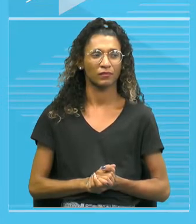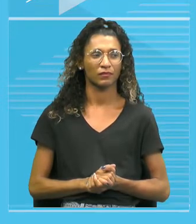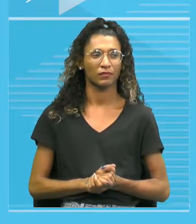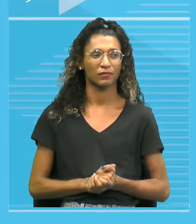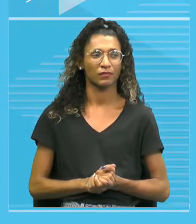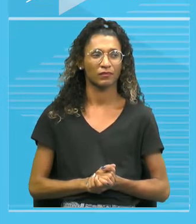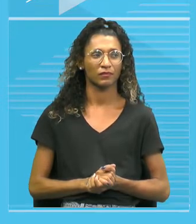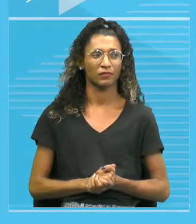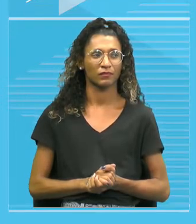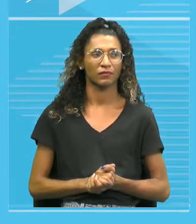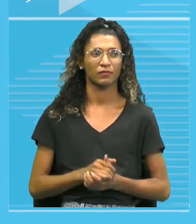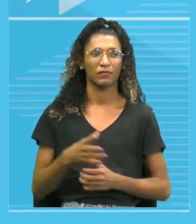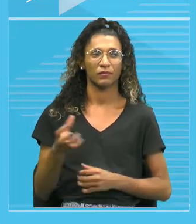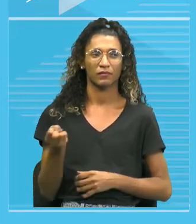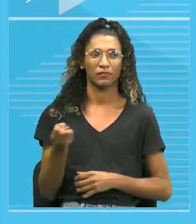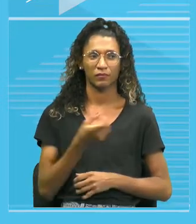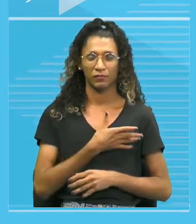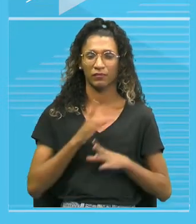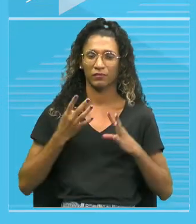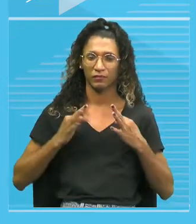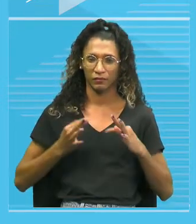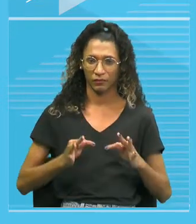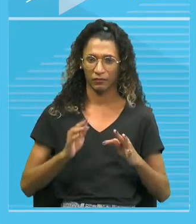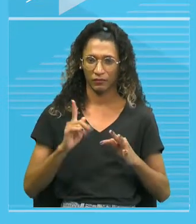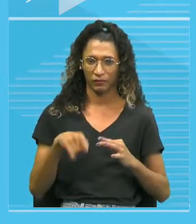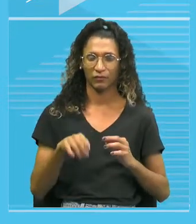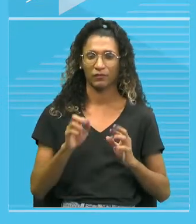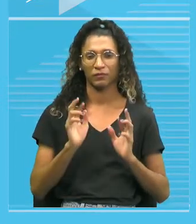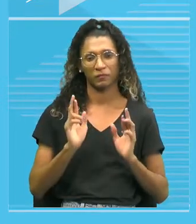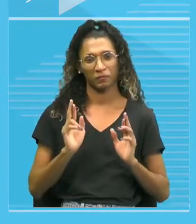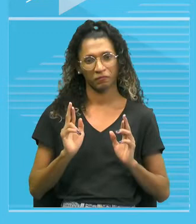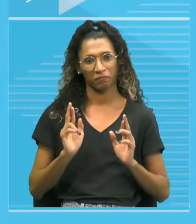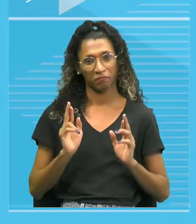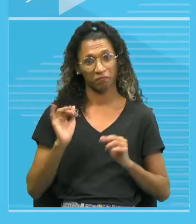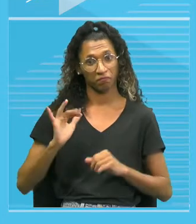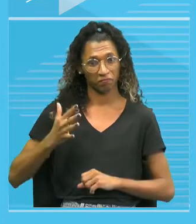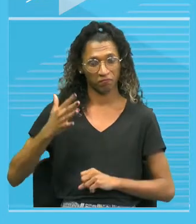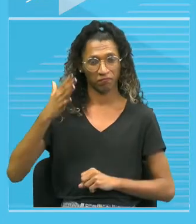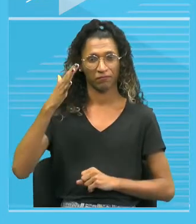Incorporação de novas tecnologias é um negócio pesado, hein? Financeiramente falando.